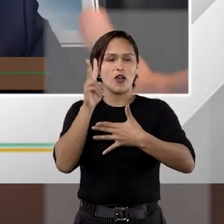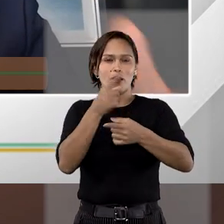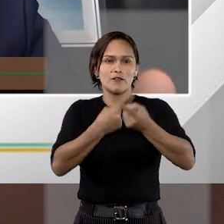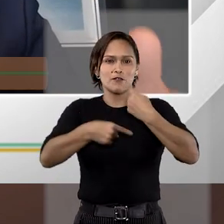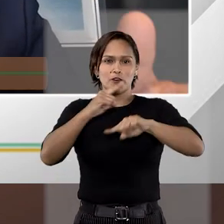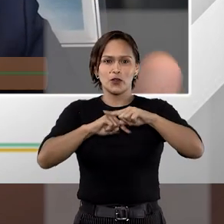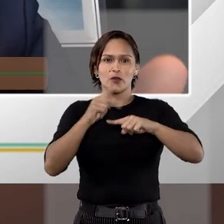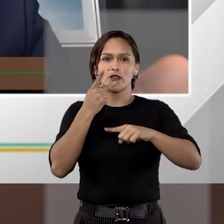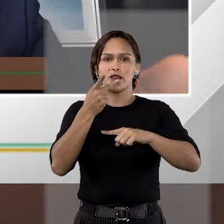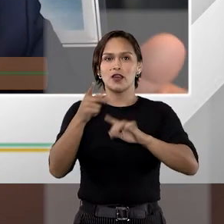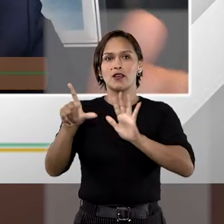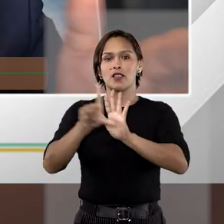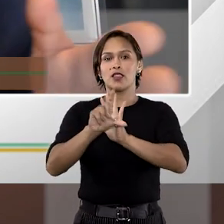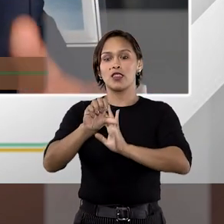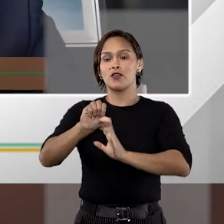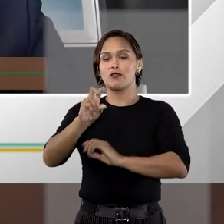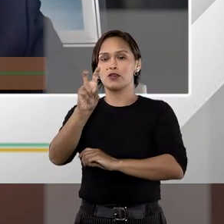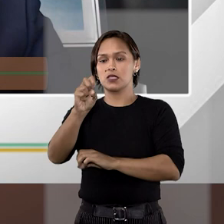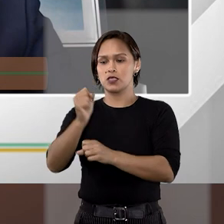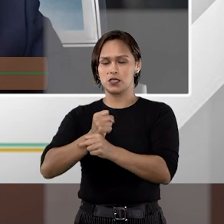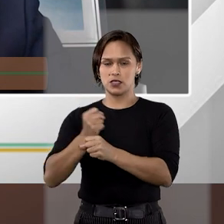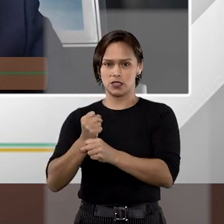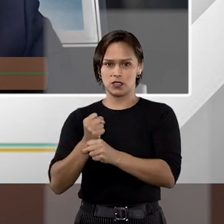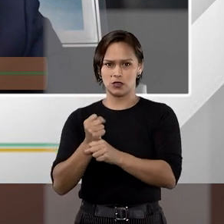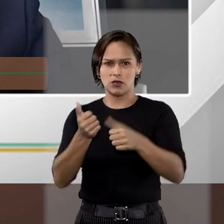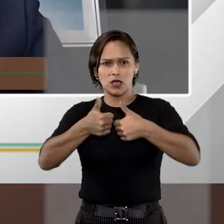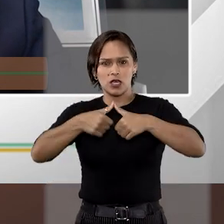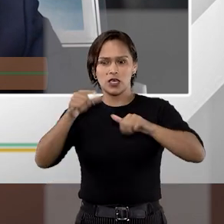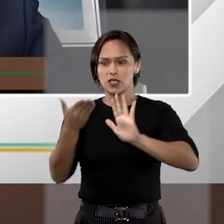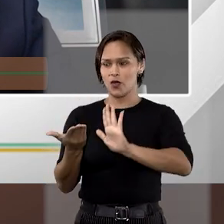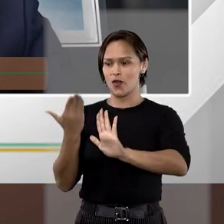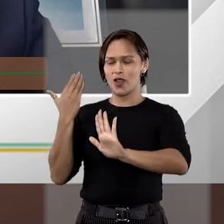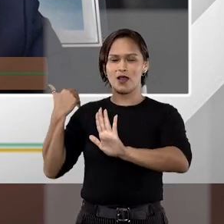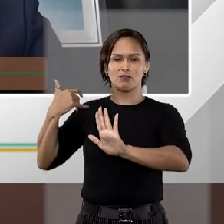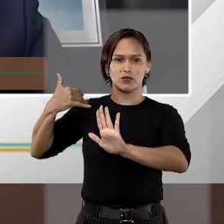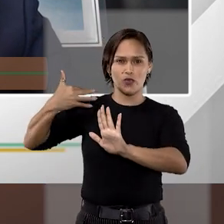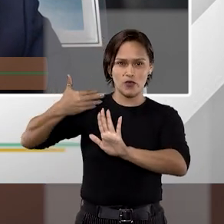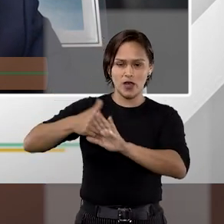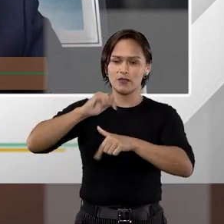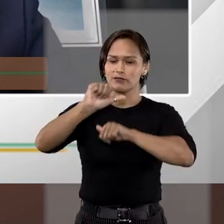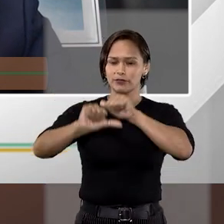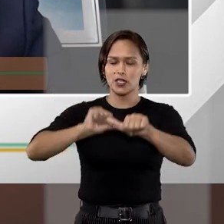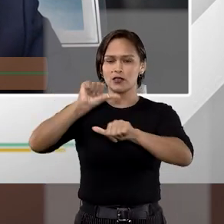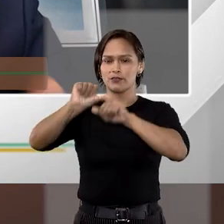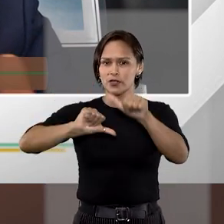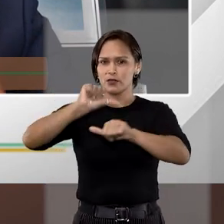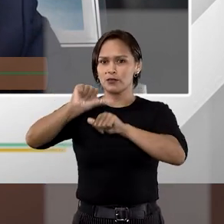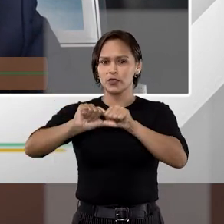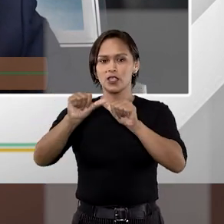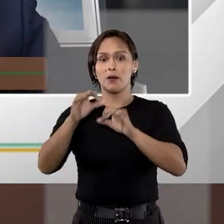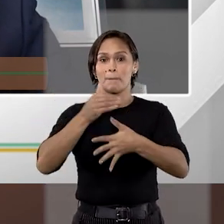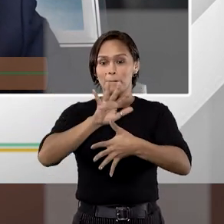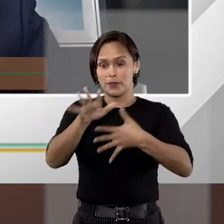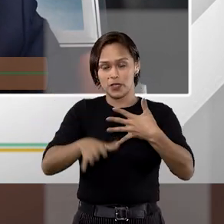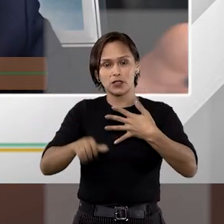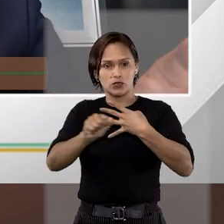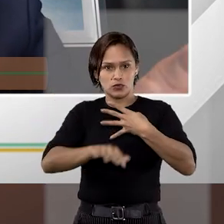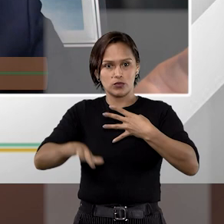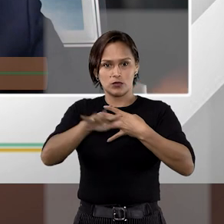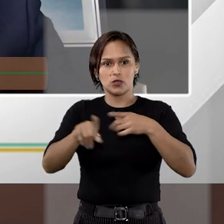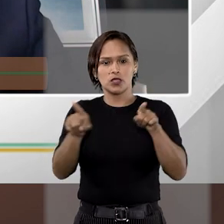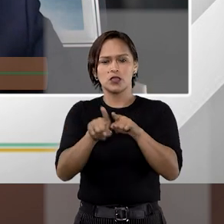veja nós estamos tratando de uma lei e 95 então lá para cá muitas coisas foram mudando pela